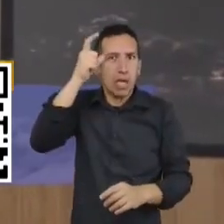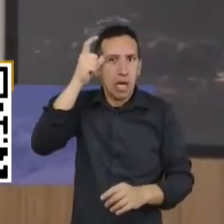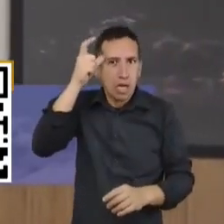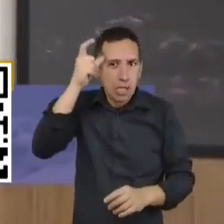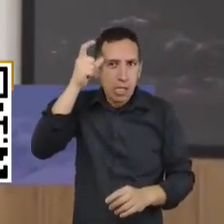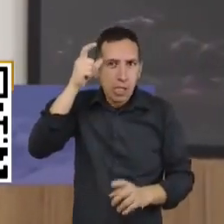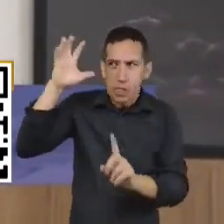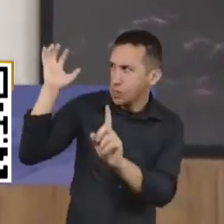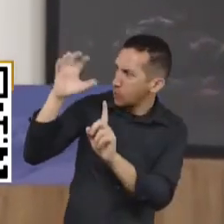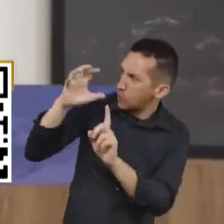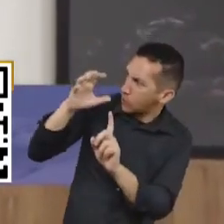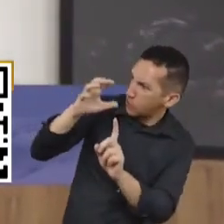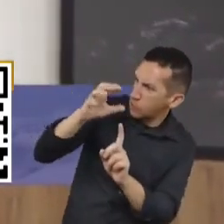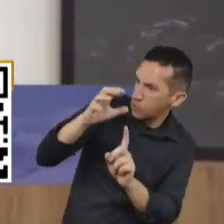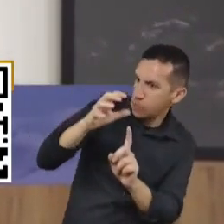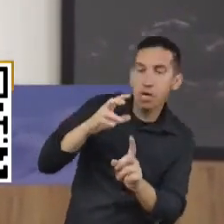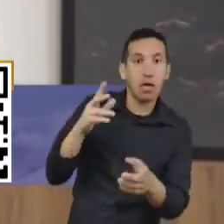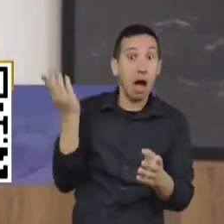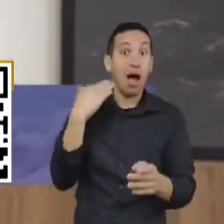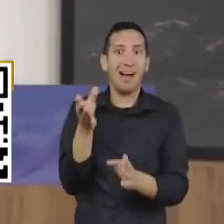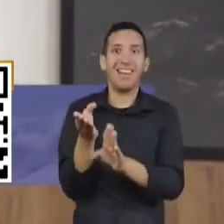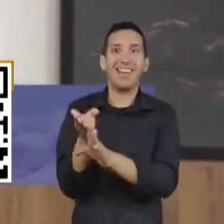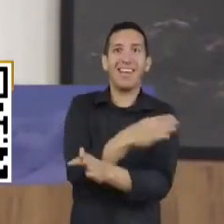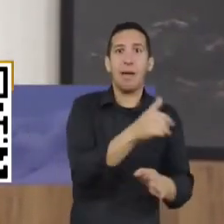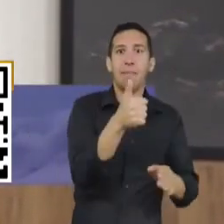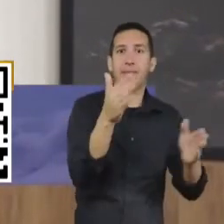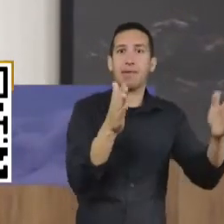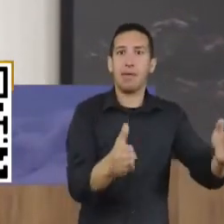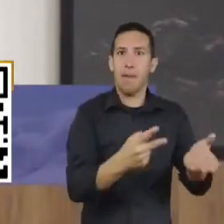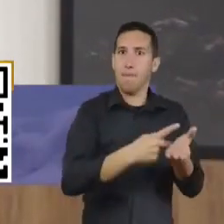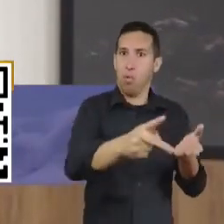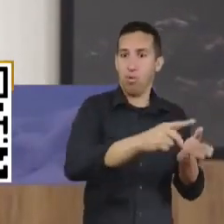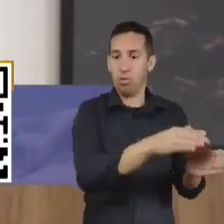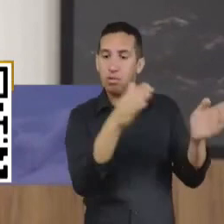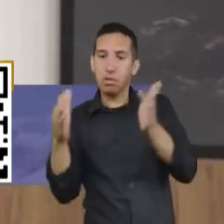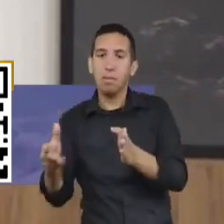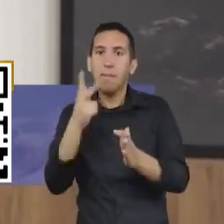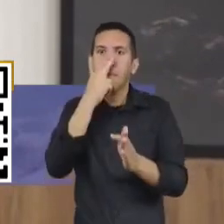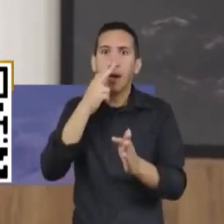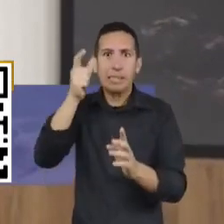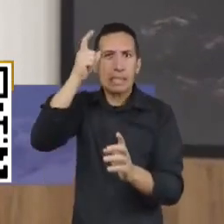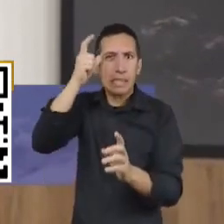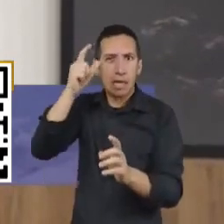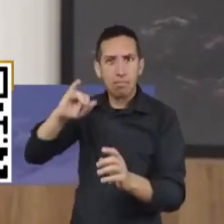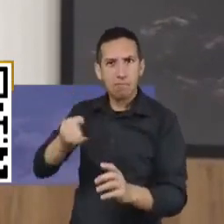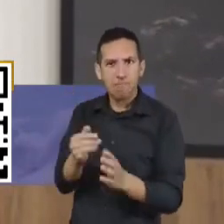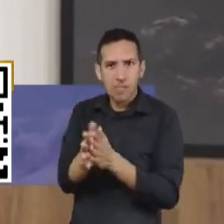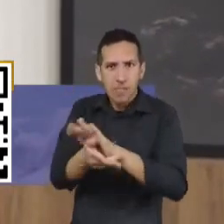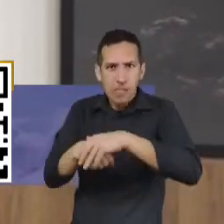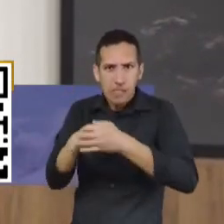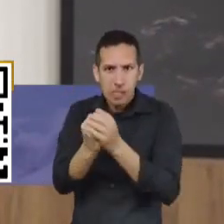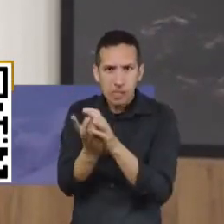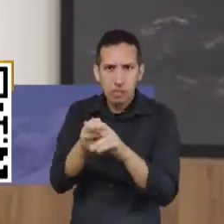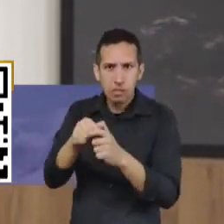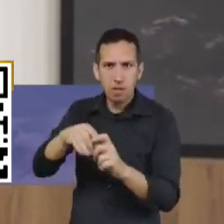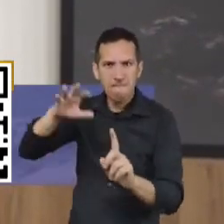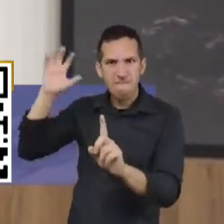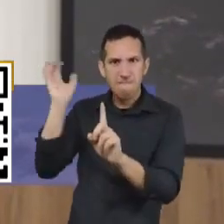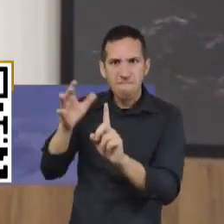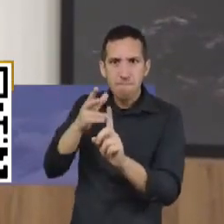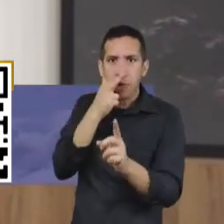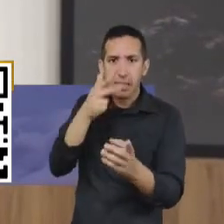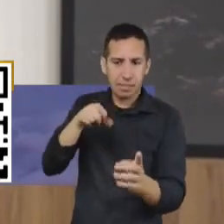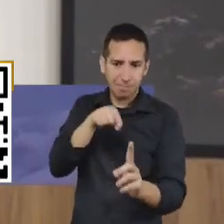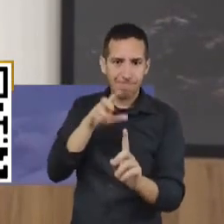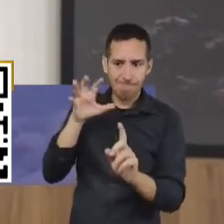e começa a manchar aquela pureza do cavalo branco na primeira fase entendeu Aí o cavalo vermelho já representa